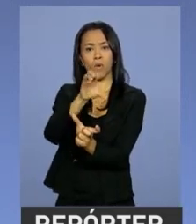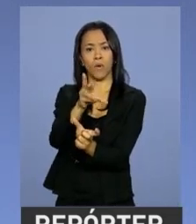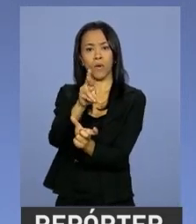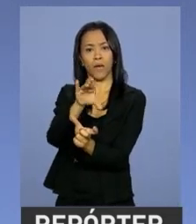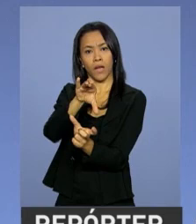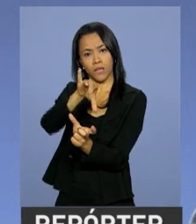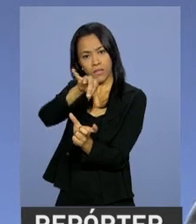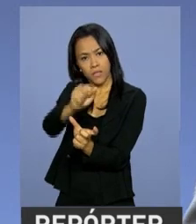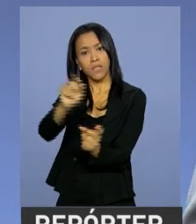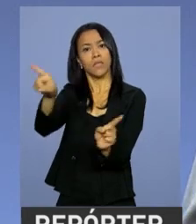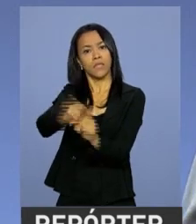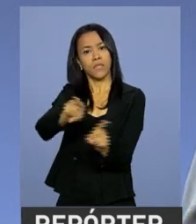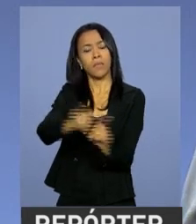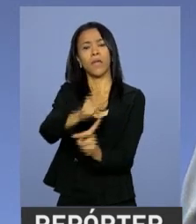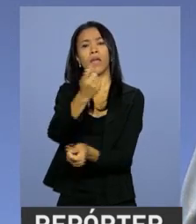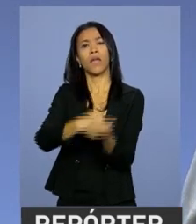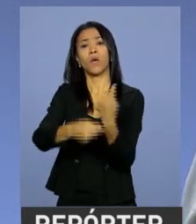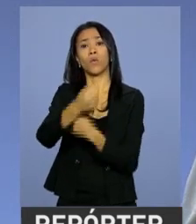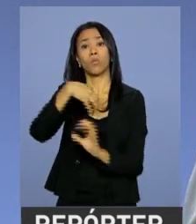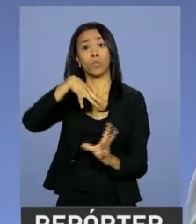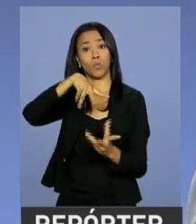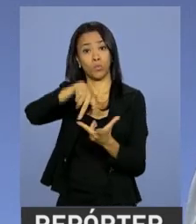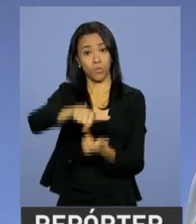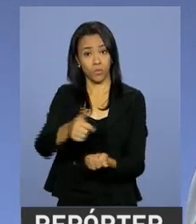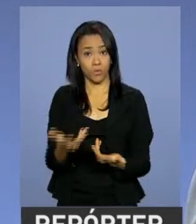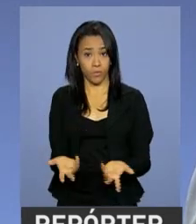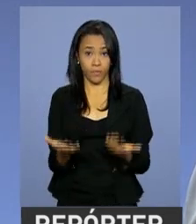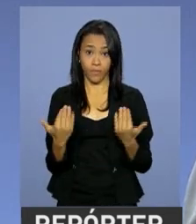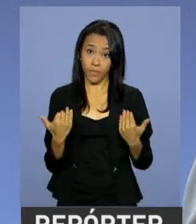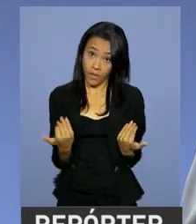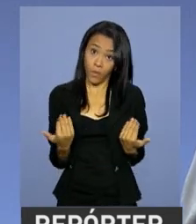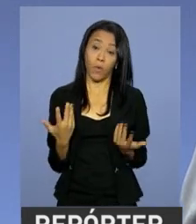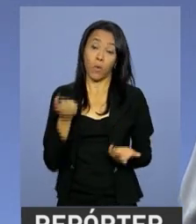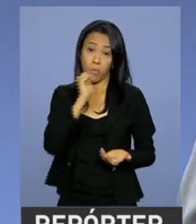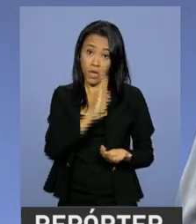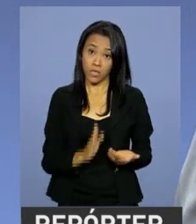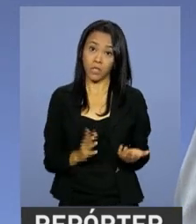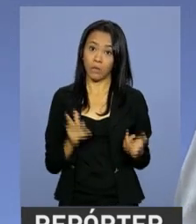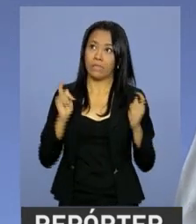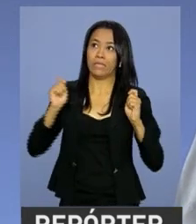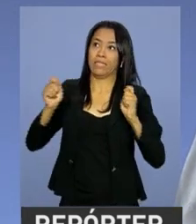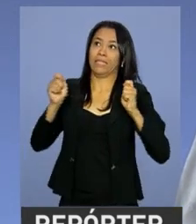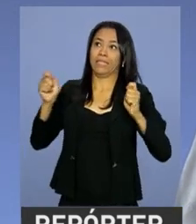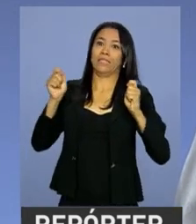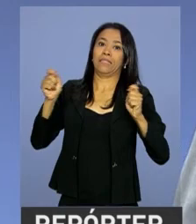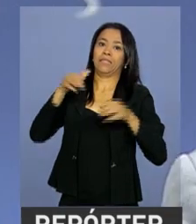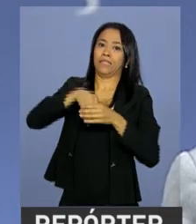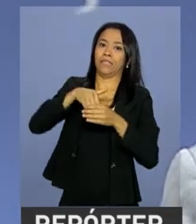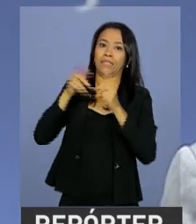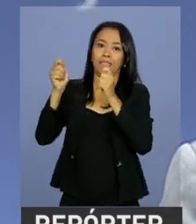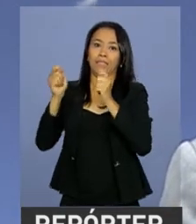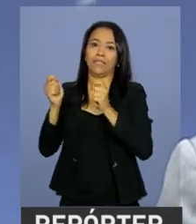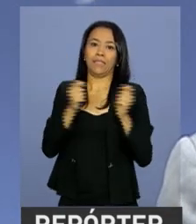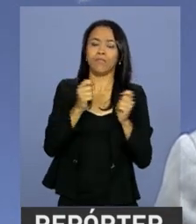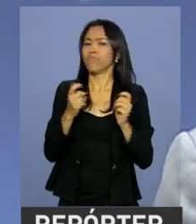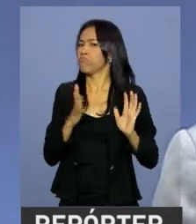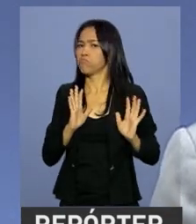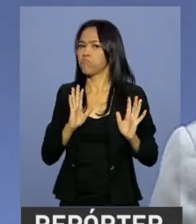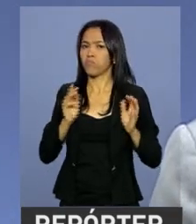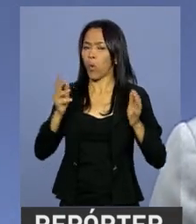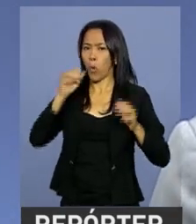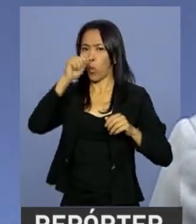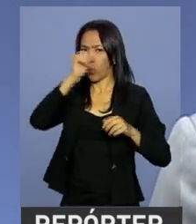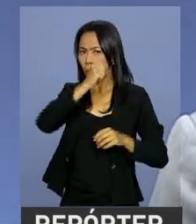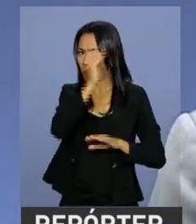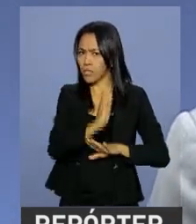quero lembrar também que o Brasil, como tal, não fez parte da campanha, nem da Hillary, nem do Trump. O fato de não ter estado